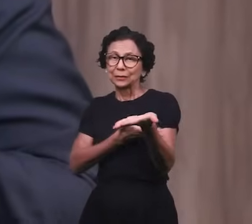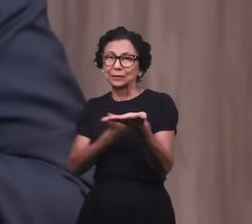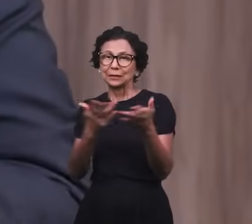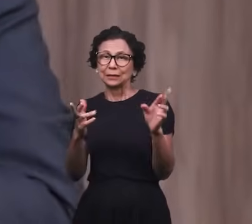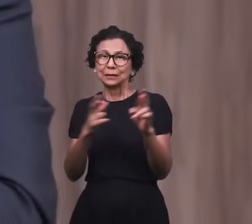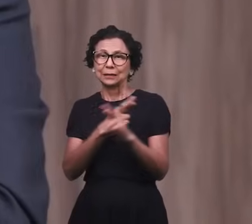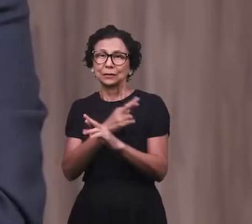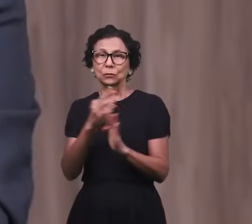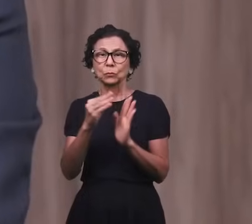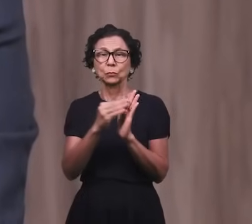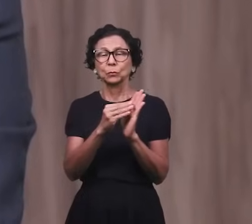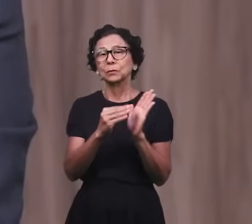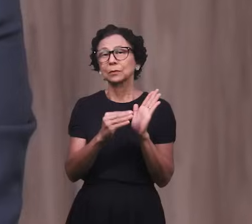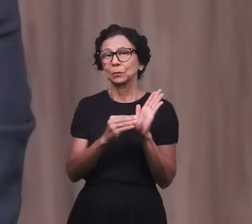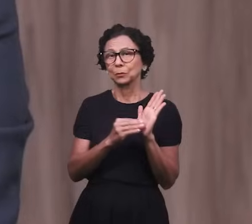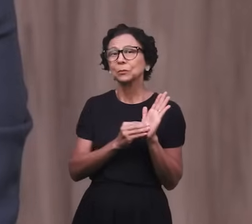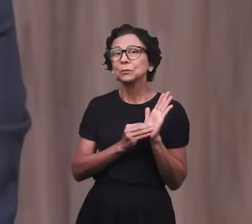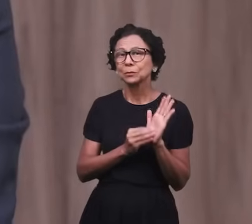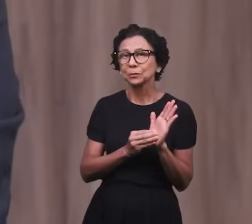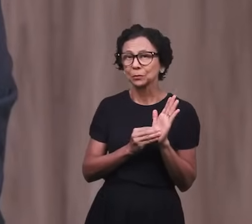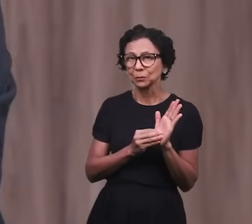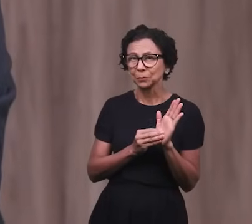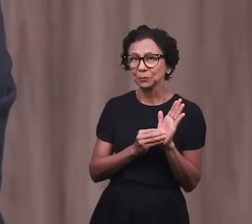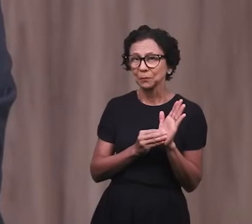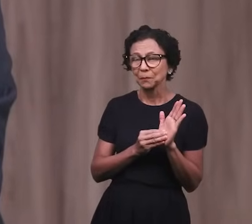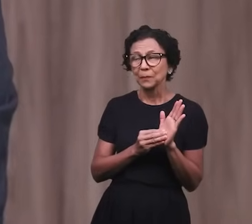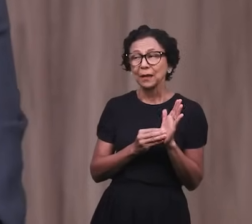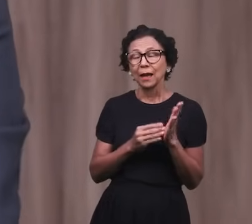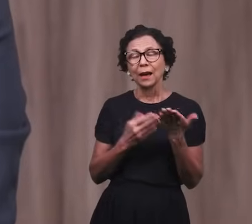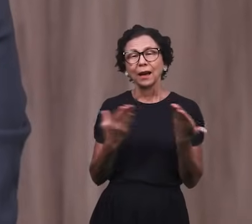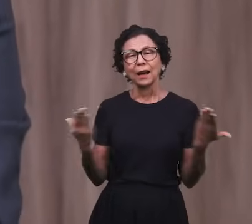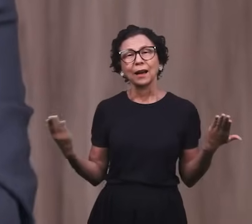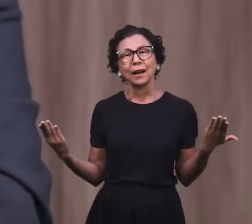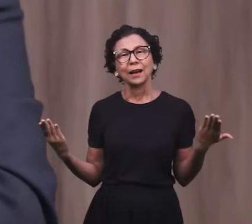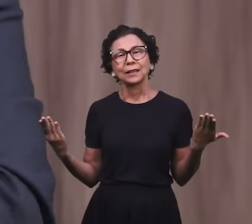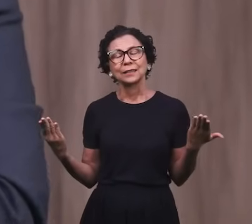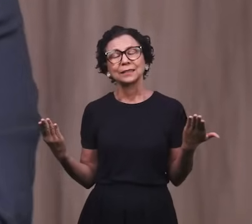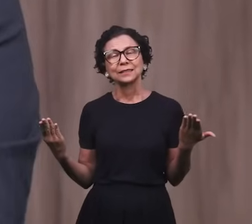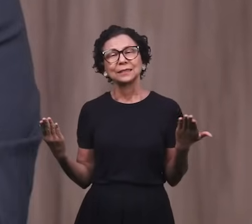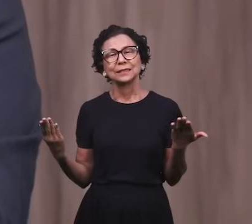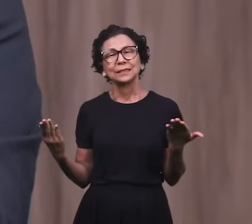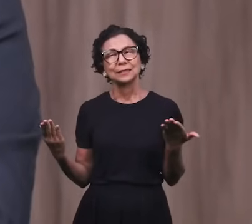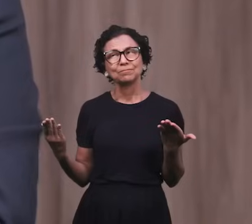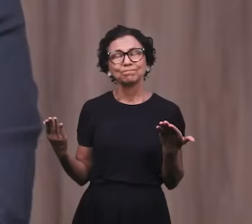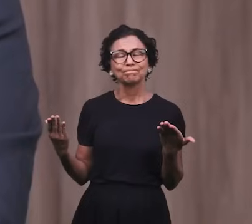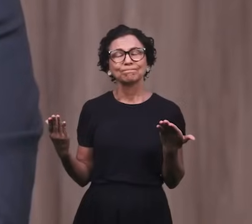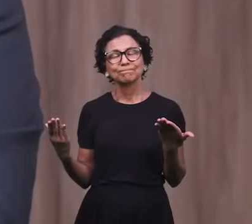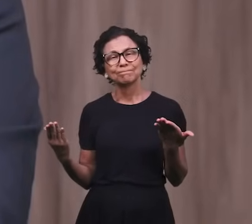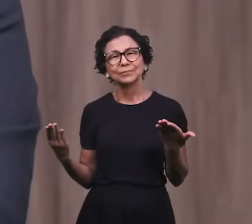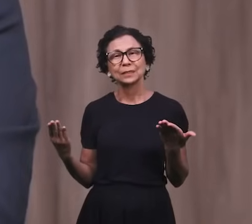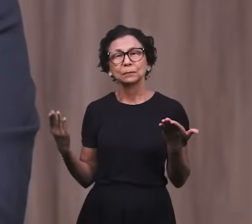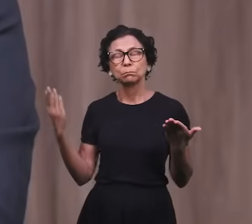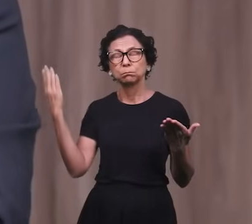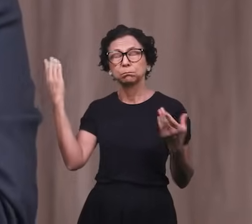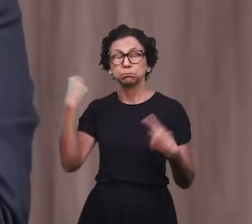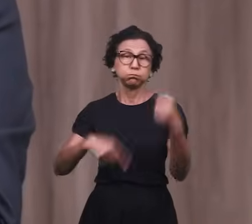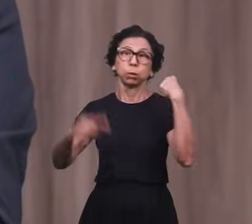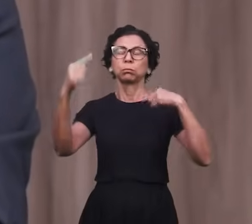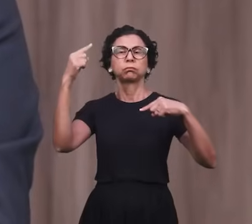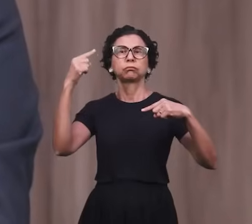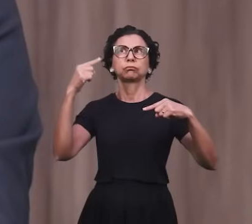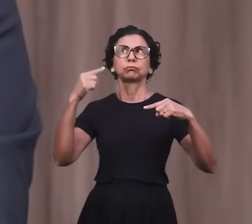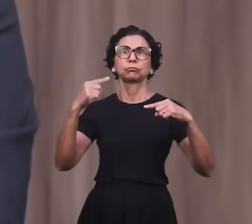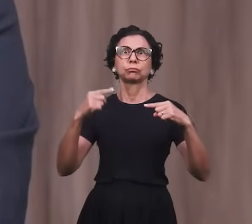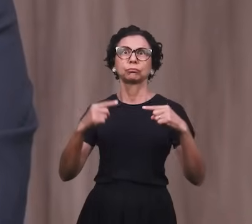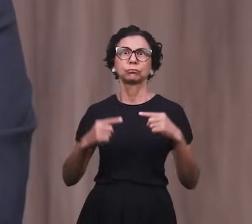de conteúdo para dentro das páginas, ali foi quando exatamente acontece essa grande, vamos dizer, esse boom,